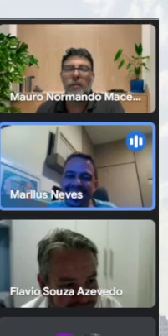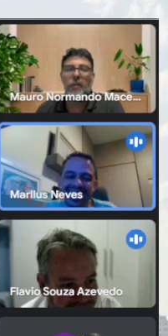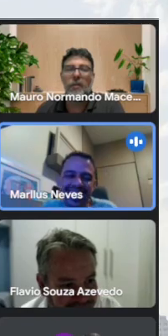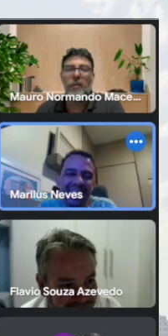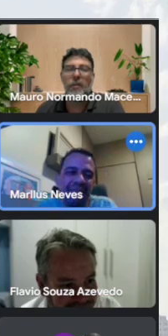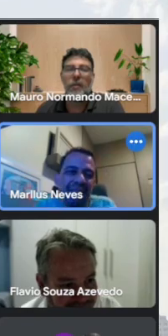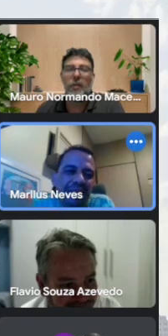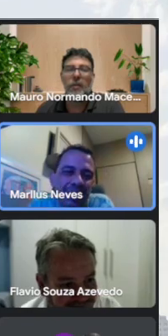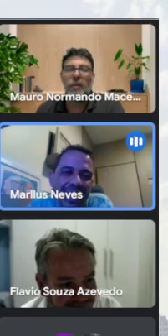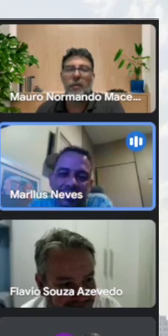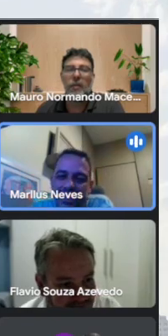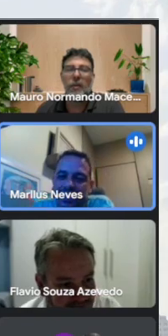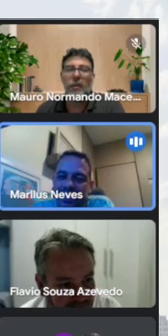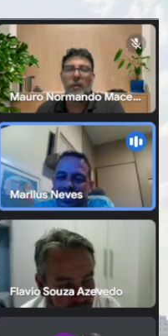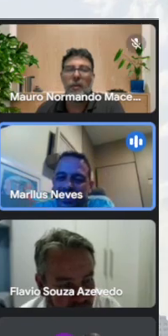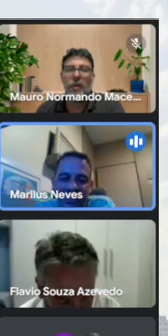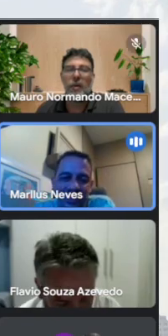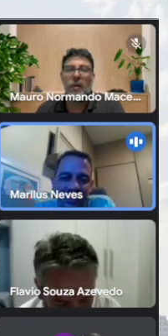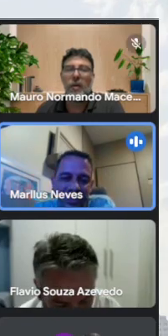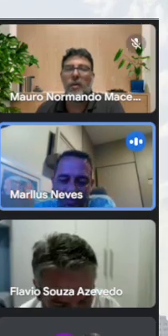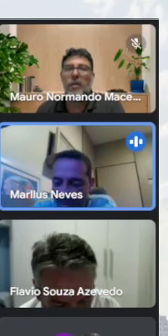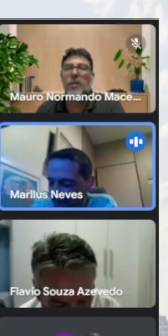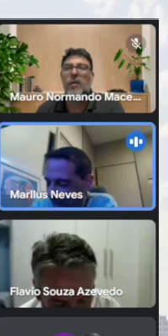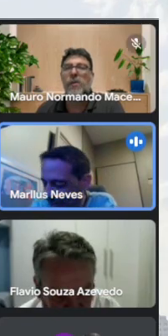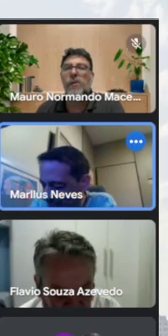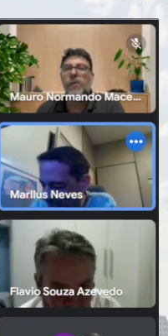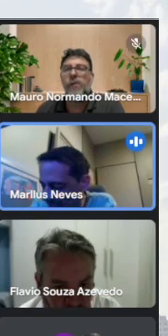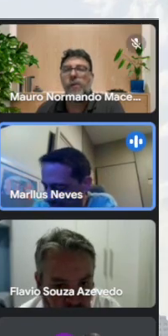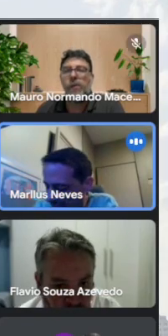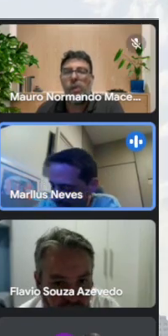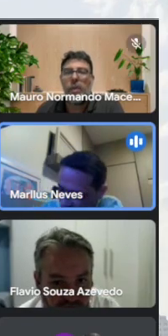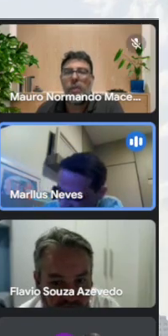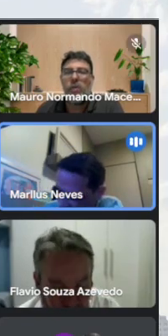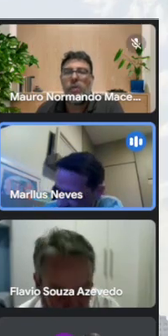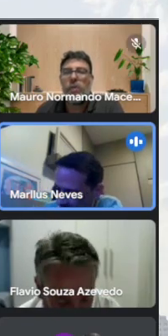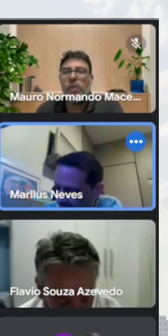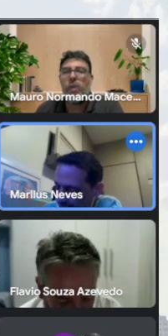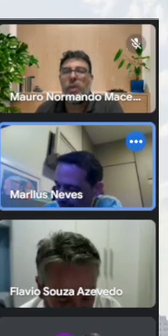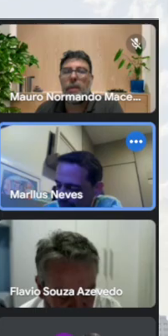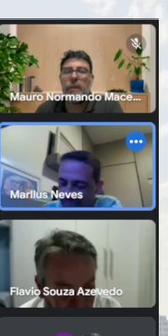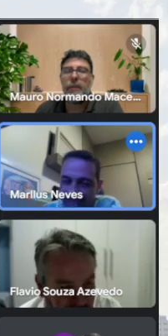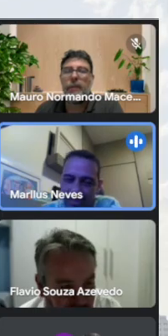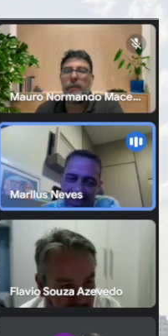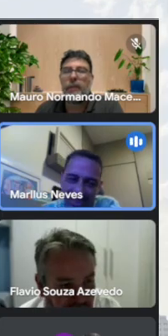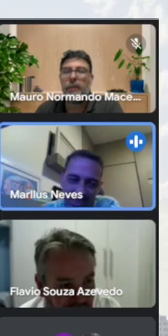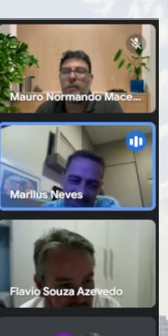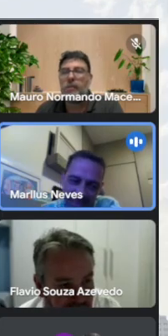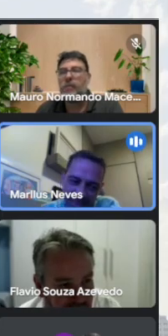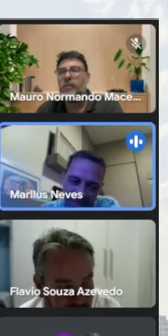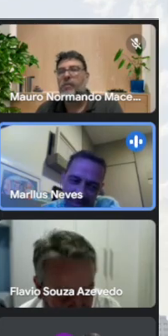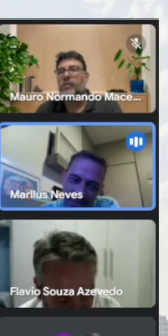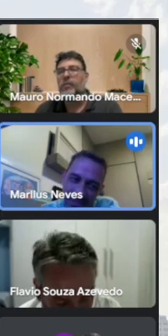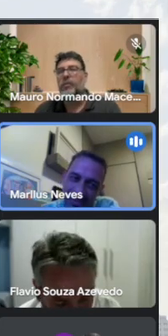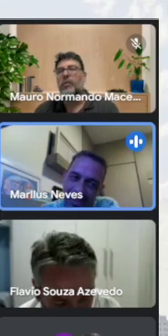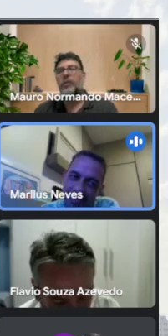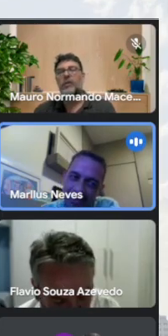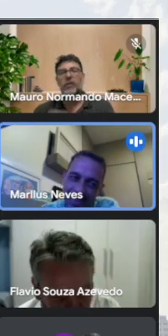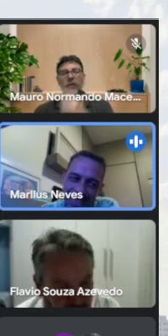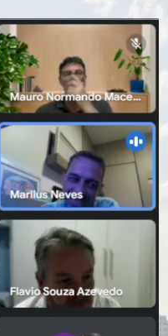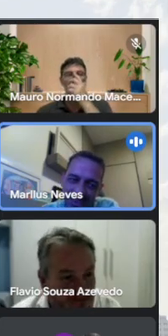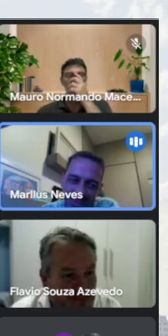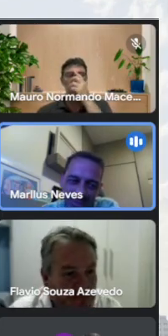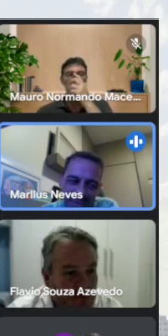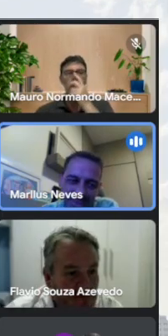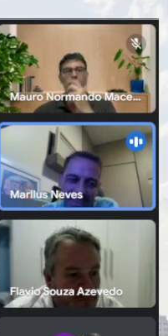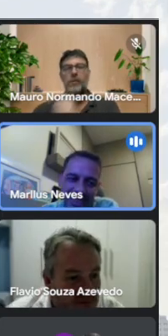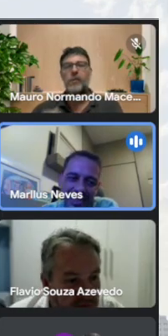Alagoas. Flávio, parabéns pelo teu trabalho. Aqui em Maceió, a prefeitura